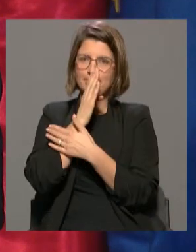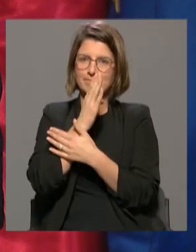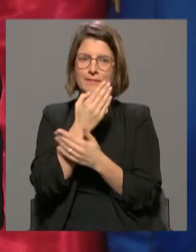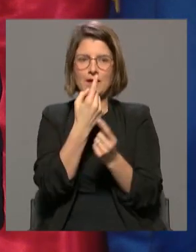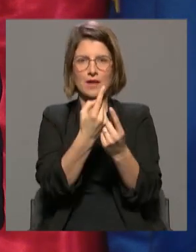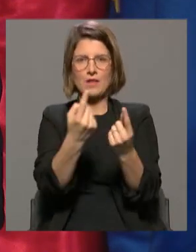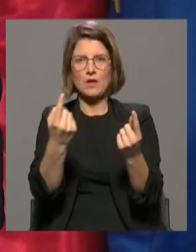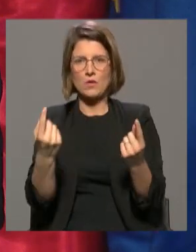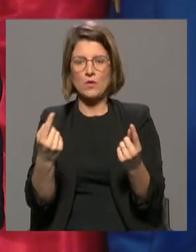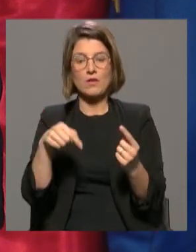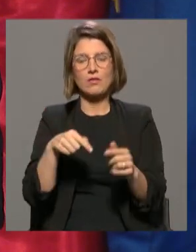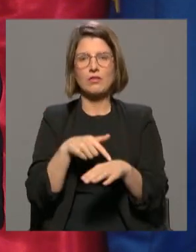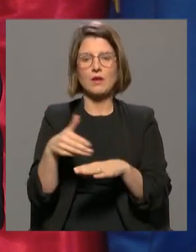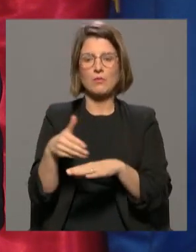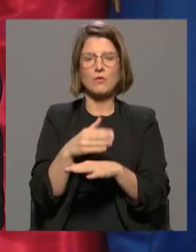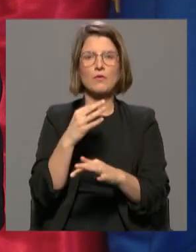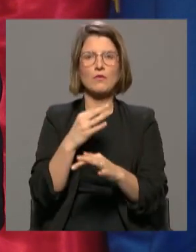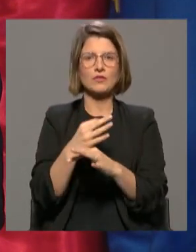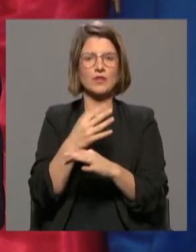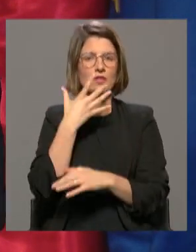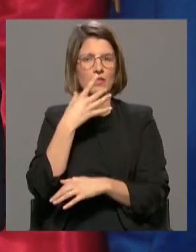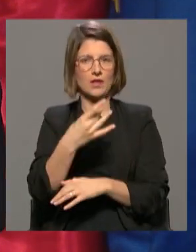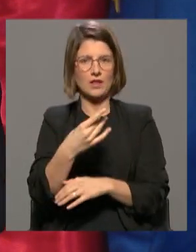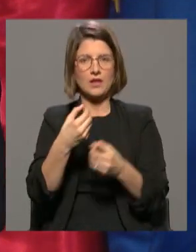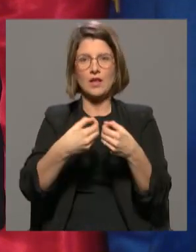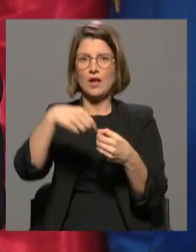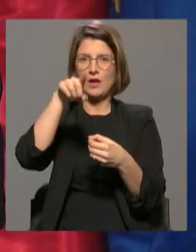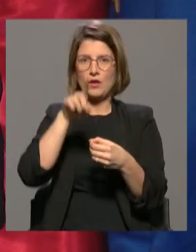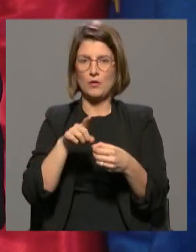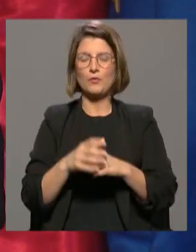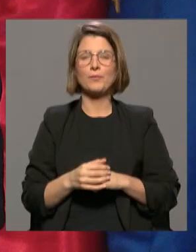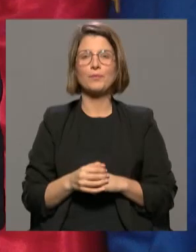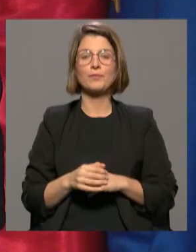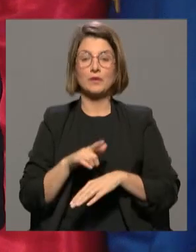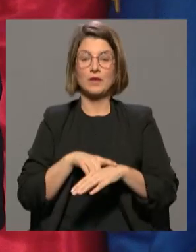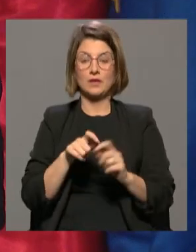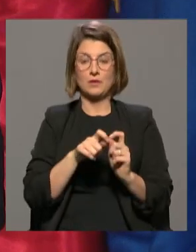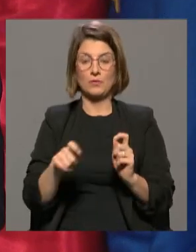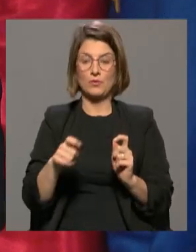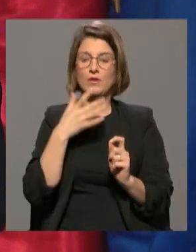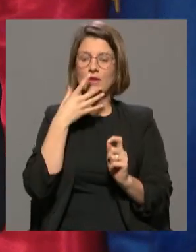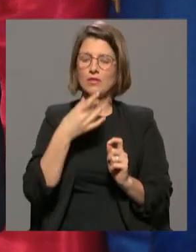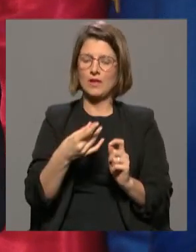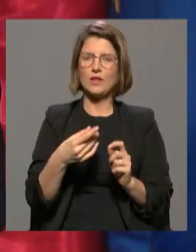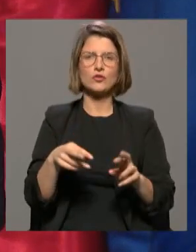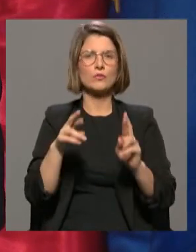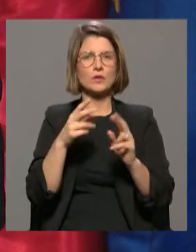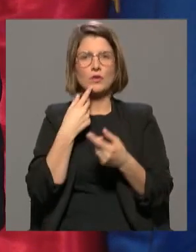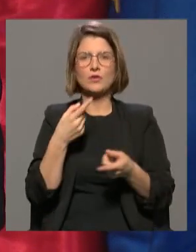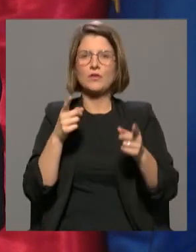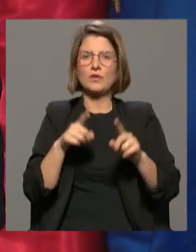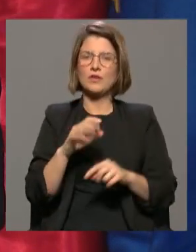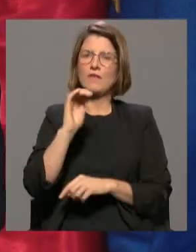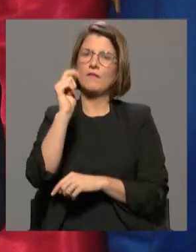Festiva de natal e de Ano Novo com o Natal renovamos a esperança é fé e a